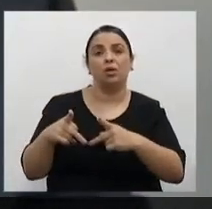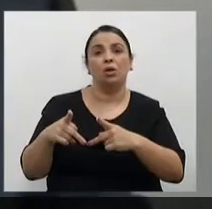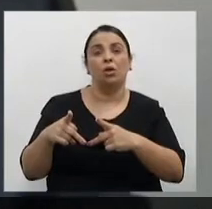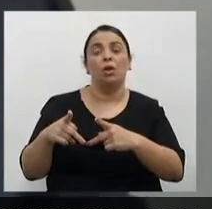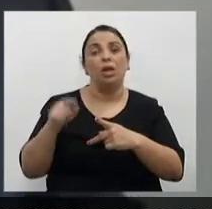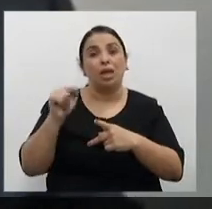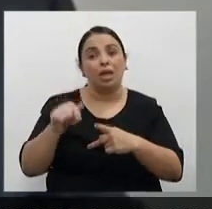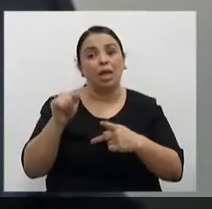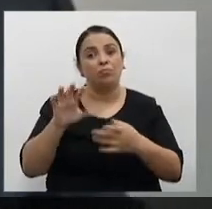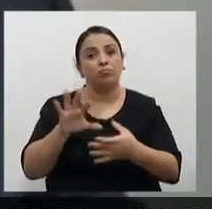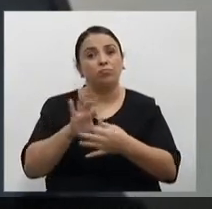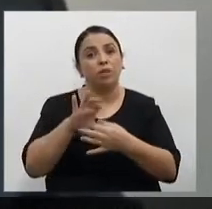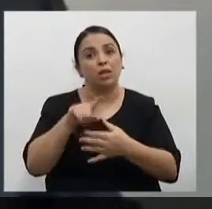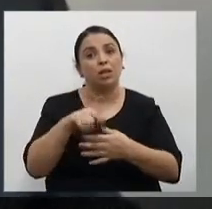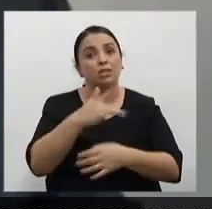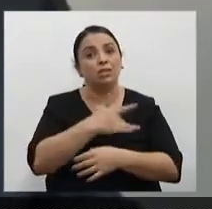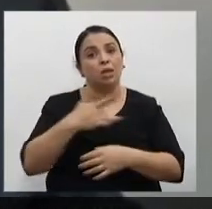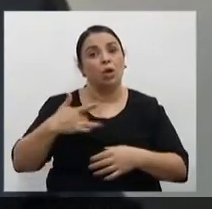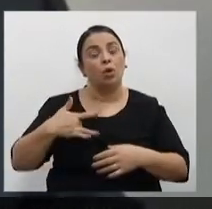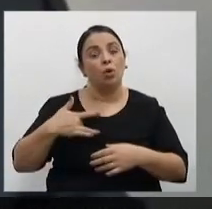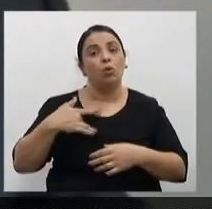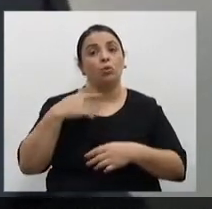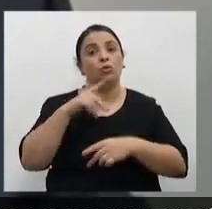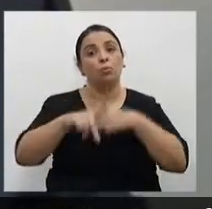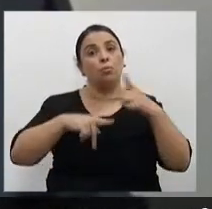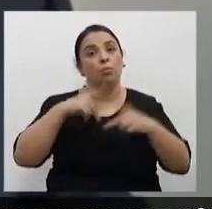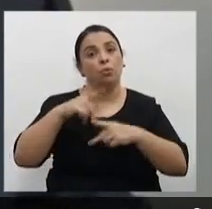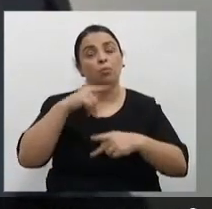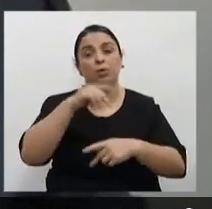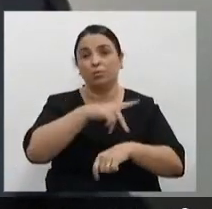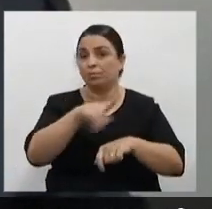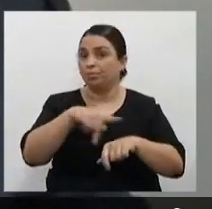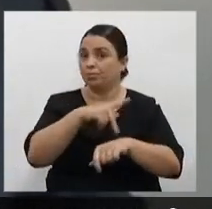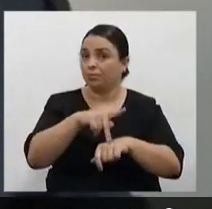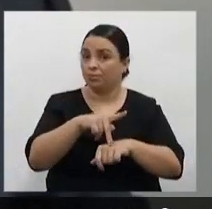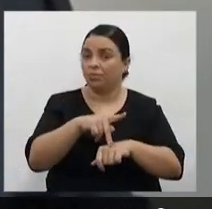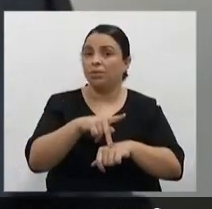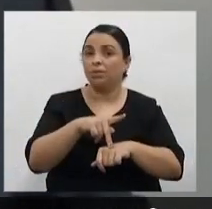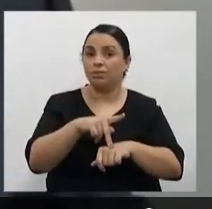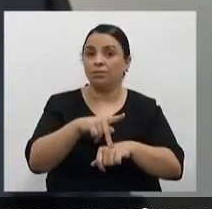do nosso país. Mas, como nós sabemos da